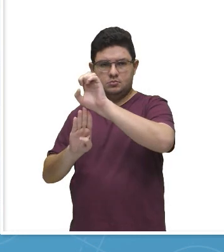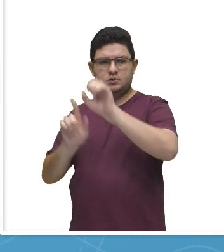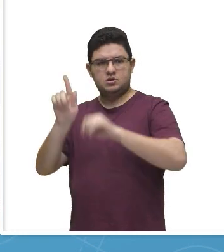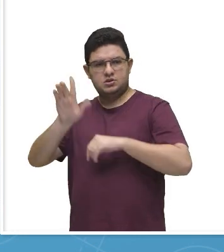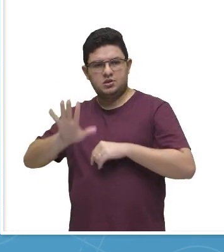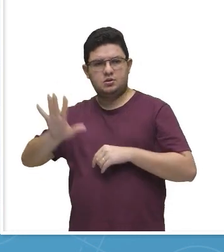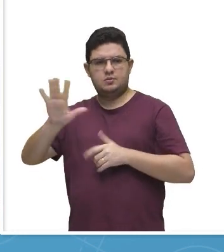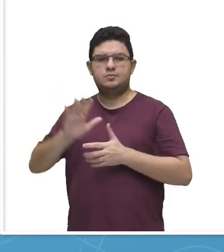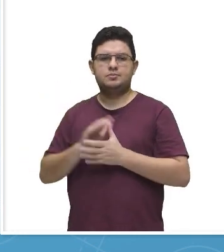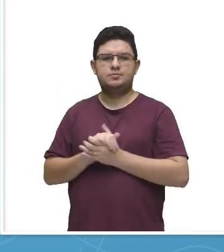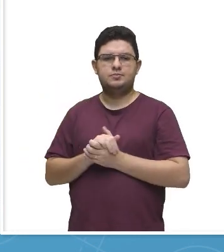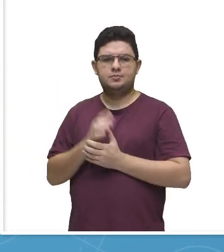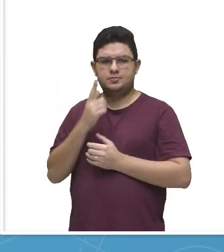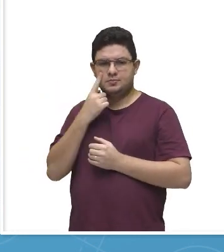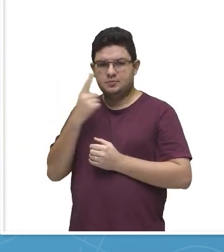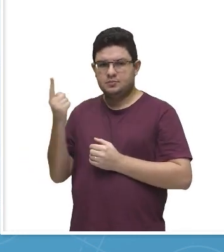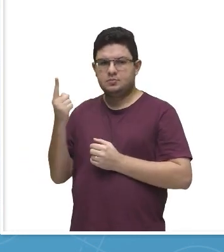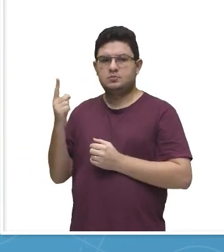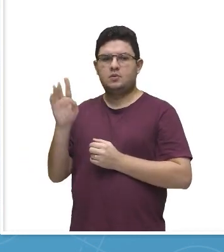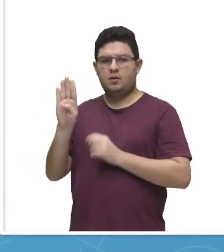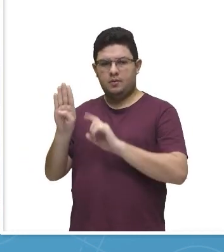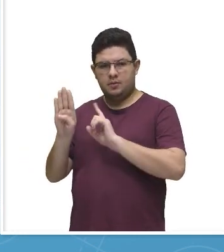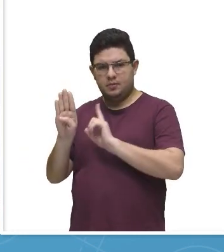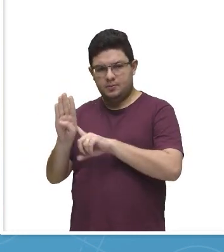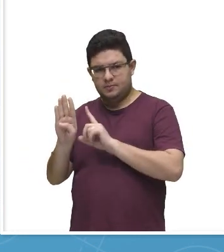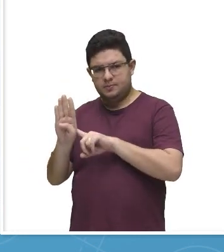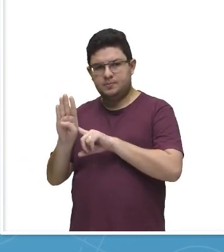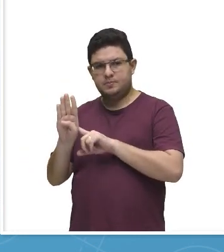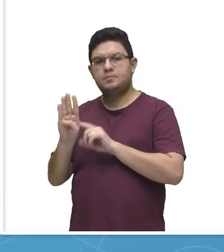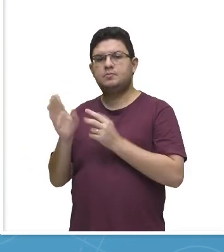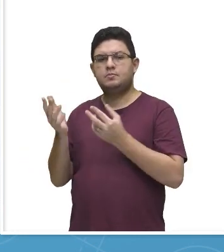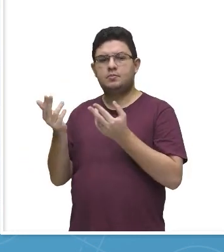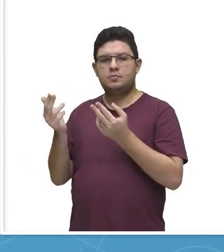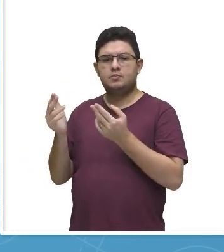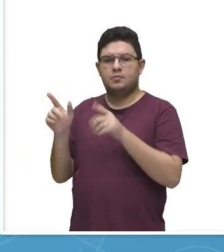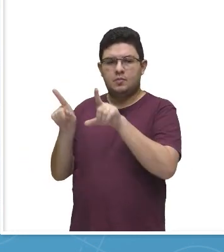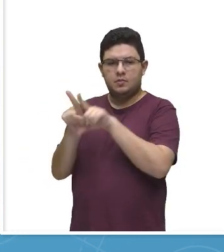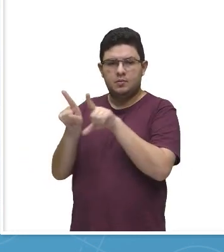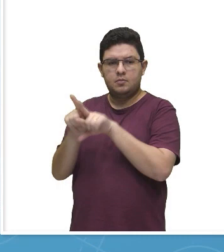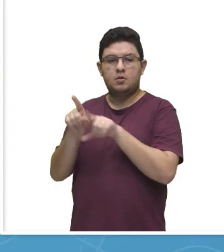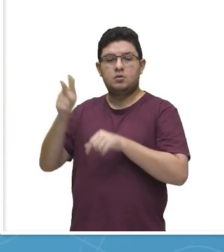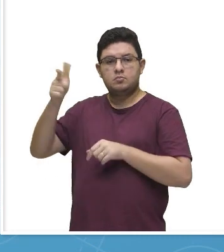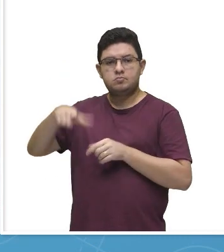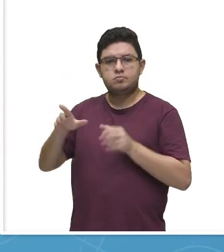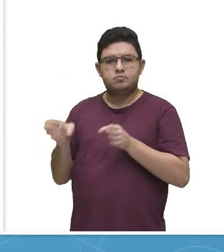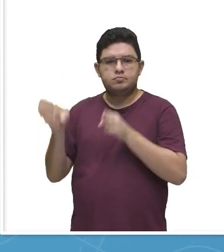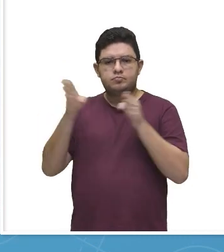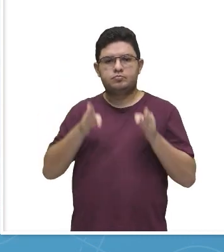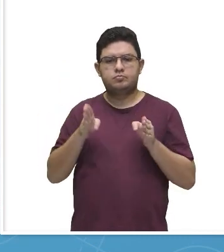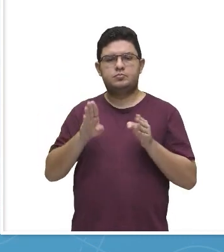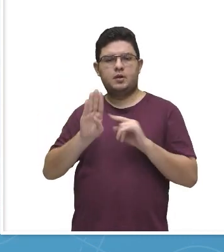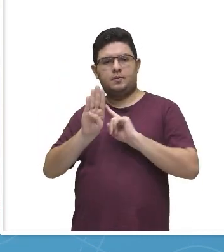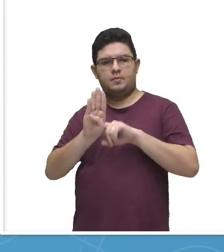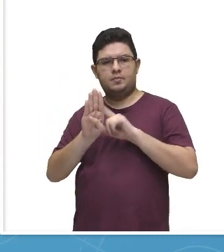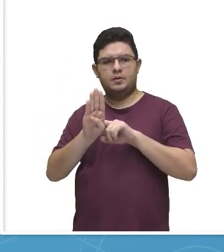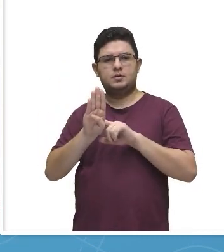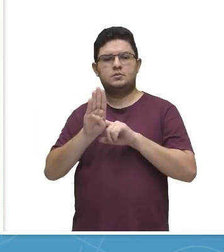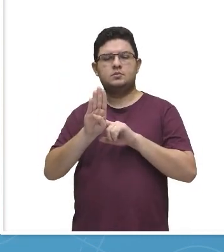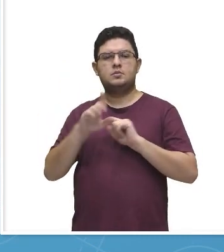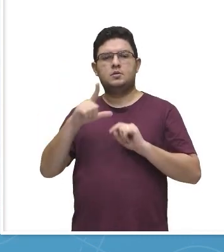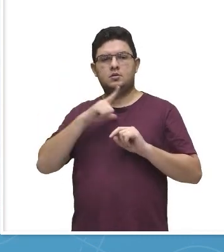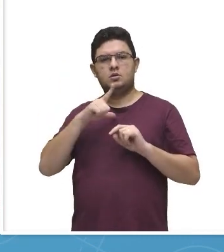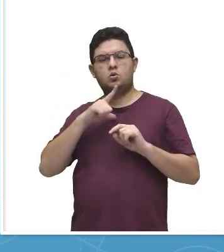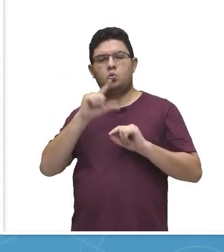B, eu tenho menos 2 a terceira, a quarta. Repete a base, que é menos 3, e vamos multiplicar os expoentes. Então, eu vou ter menos